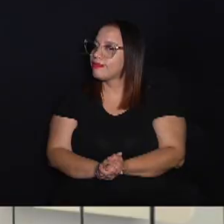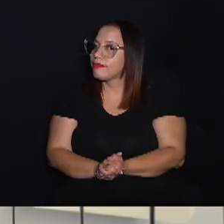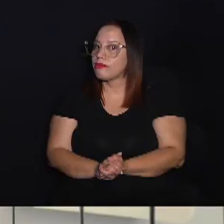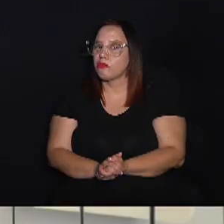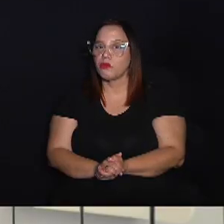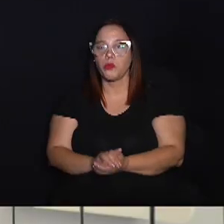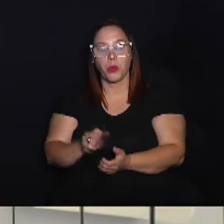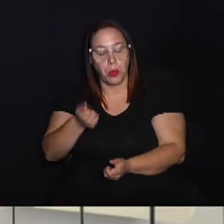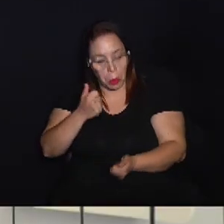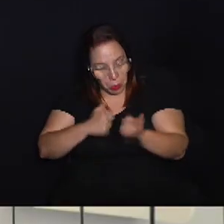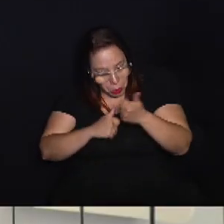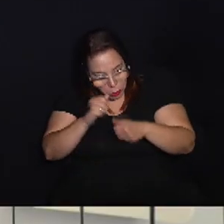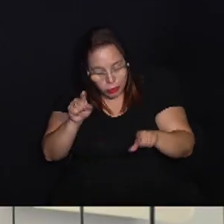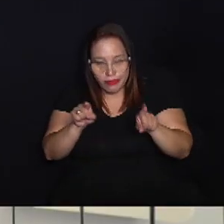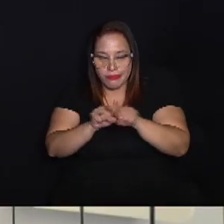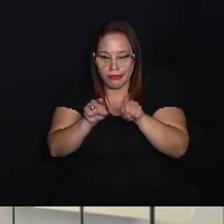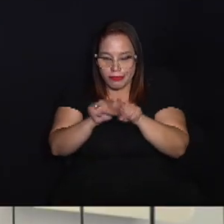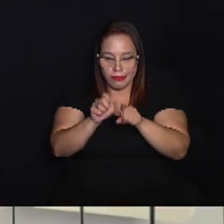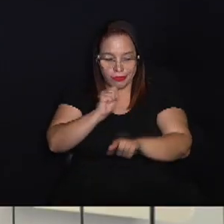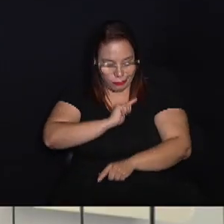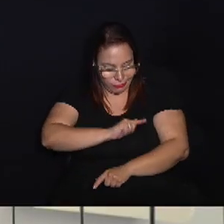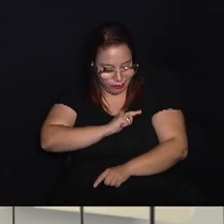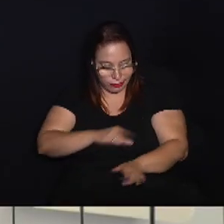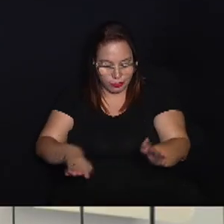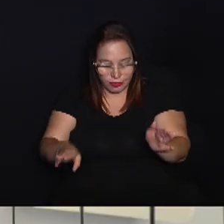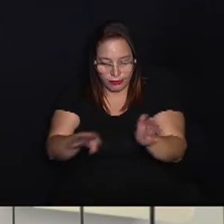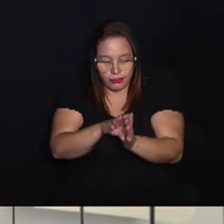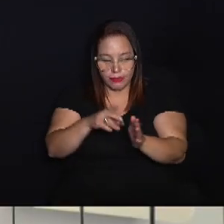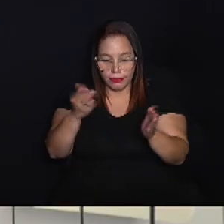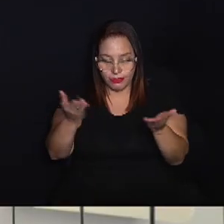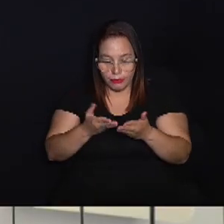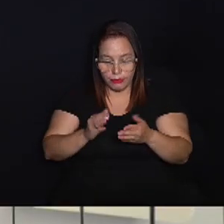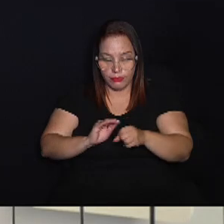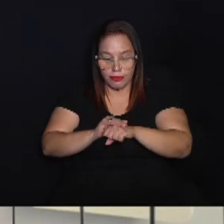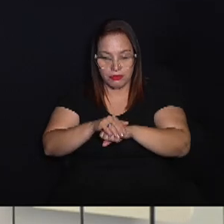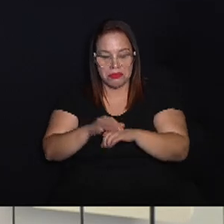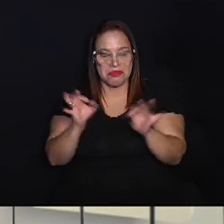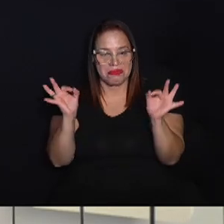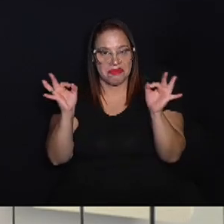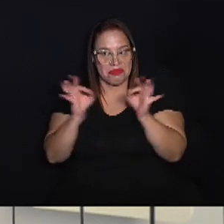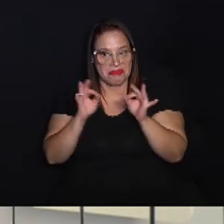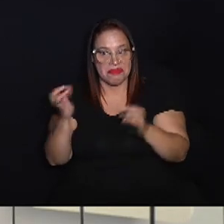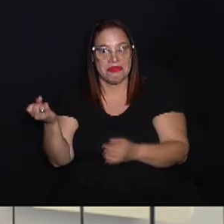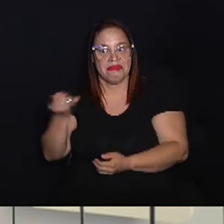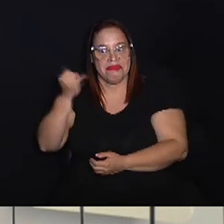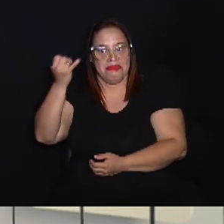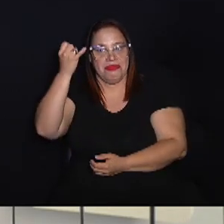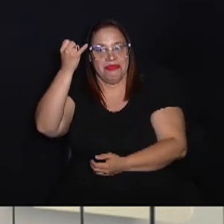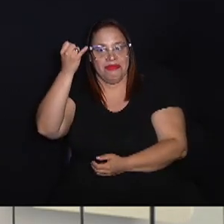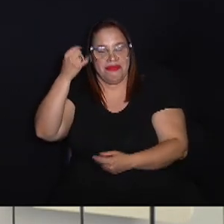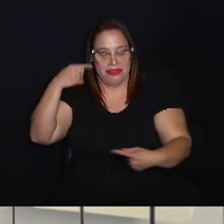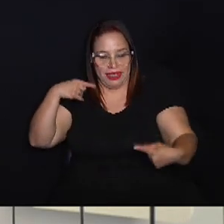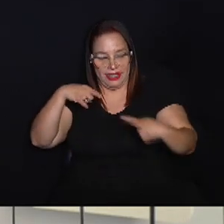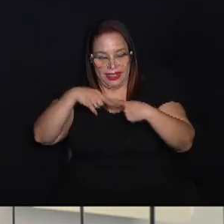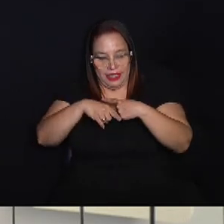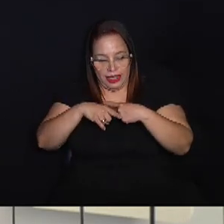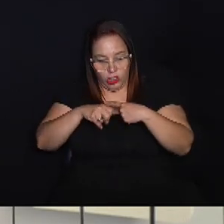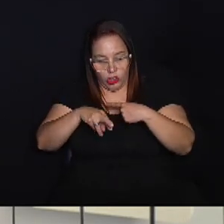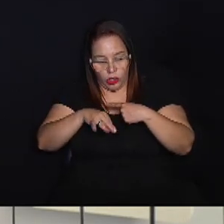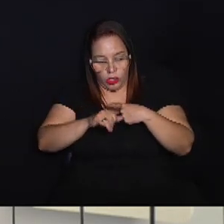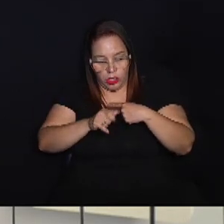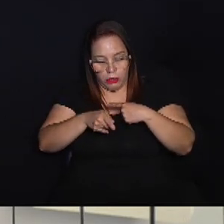E tem esporte também, porque o Guarani entra em campo hoje à noite, uma partida importantíssima, confronto da zona de